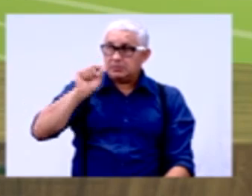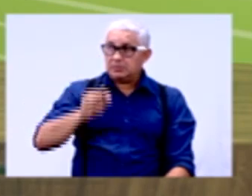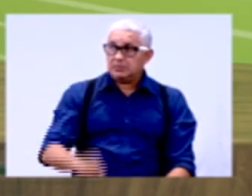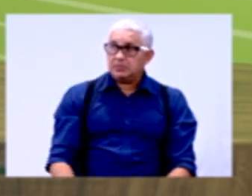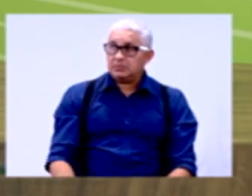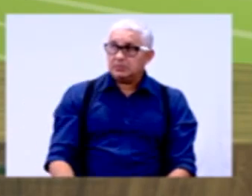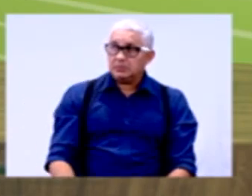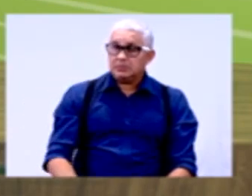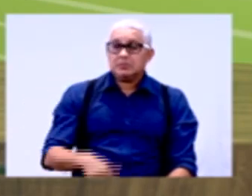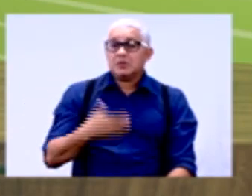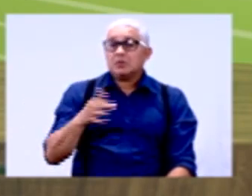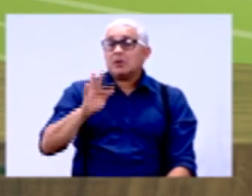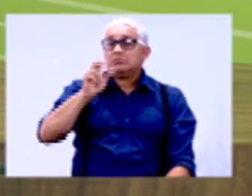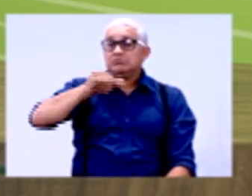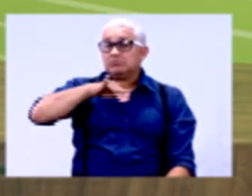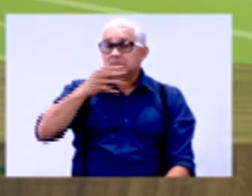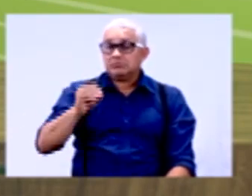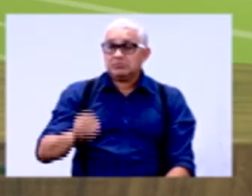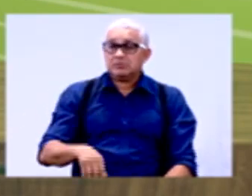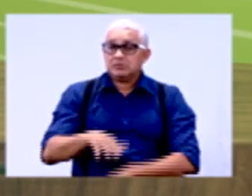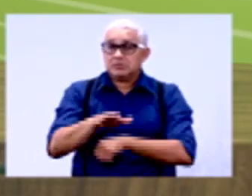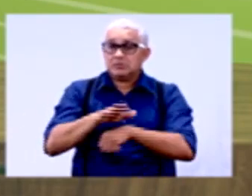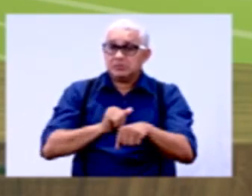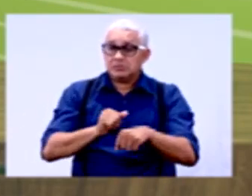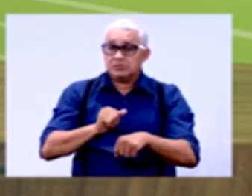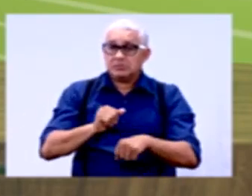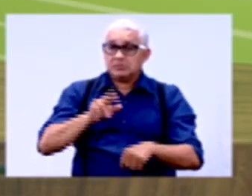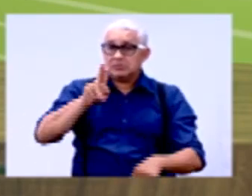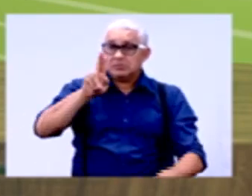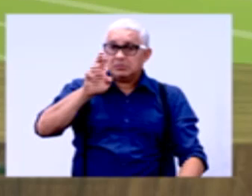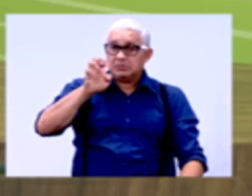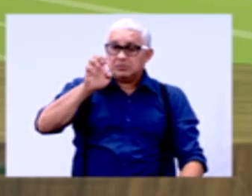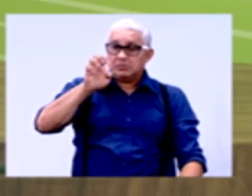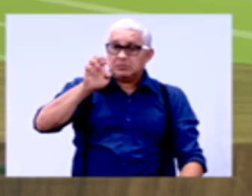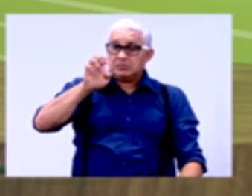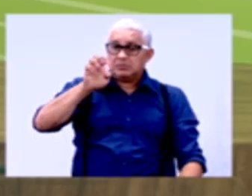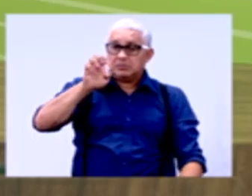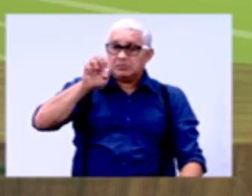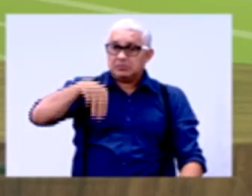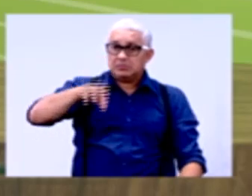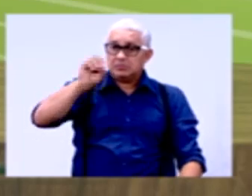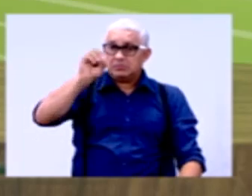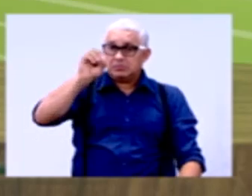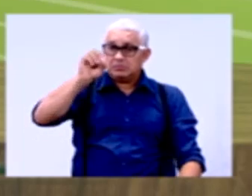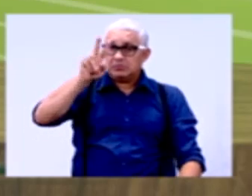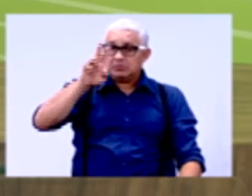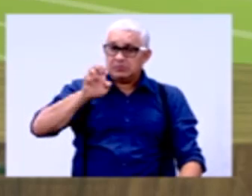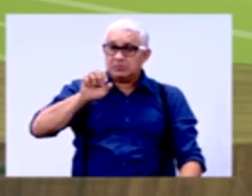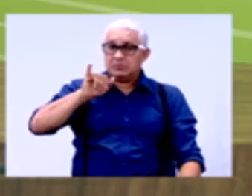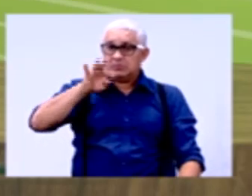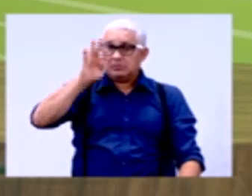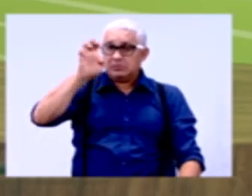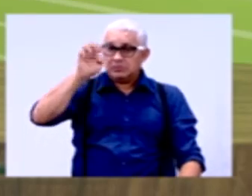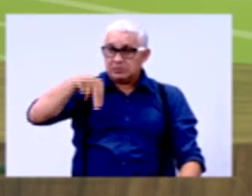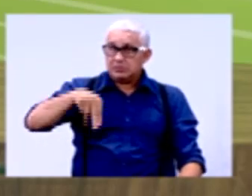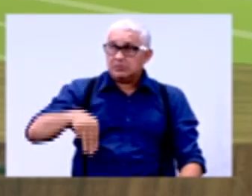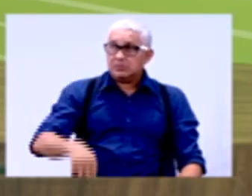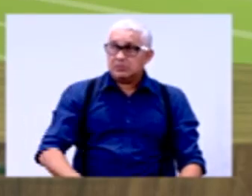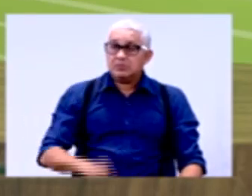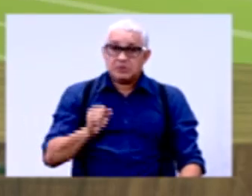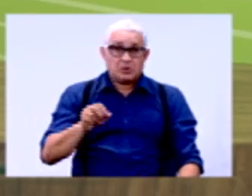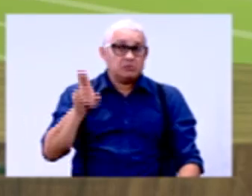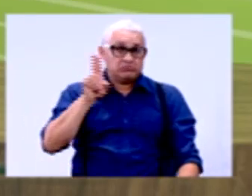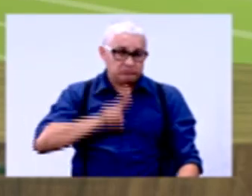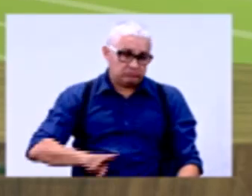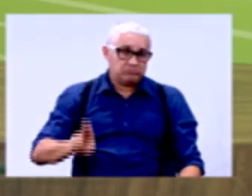qual é a função que a gente vai chamar para remover um item na Session Storage? O Remove Item, ele pode ser